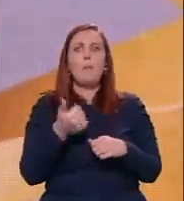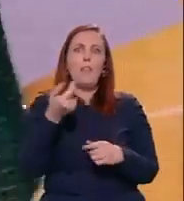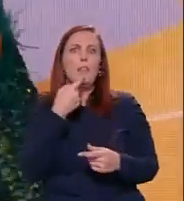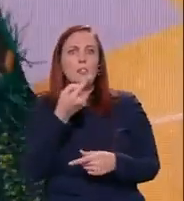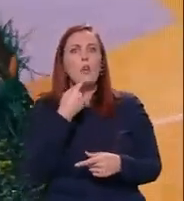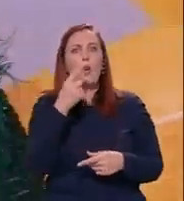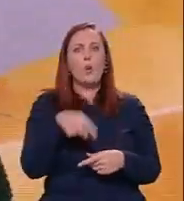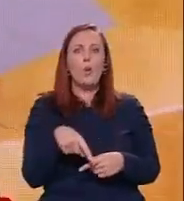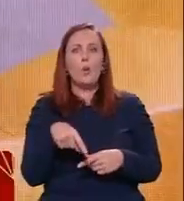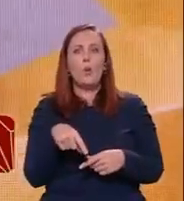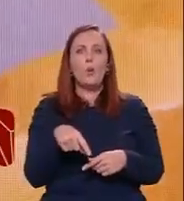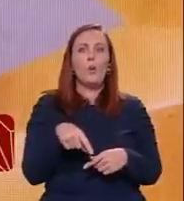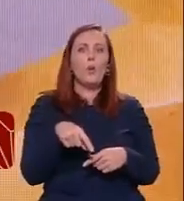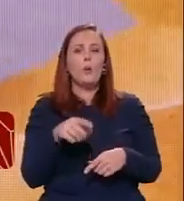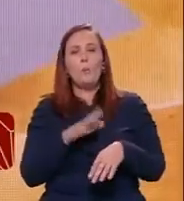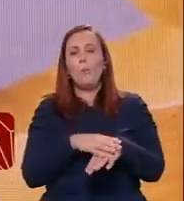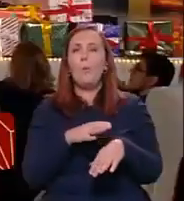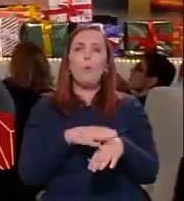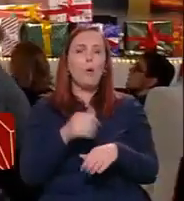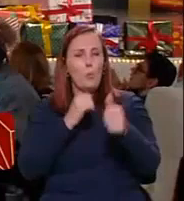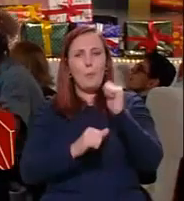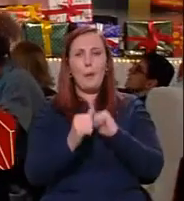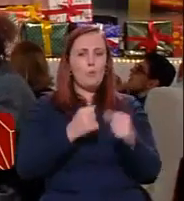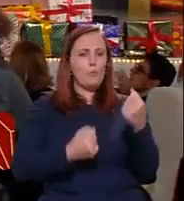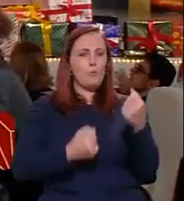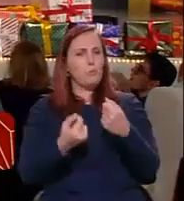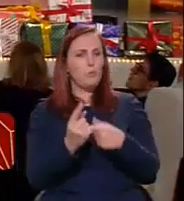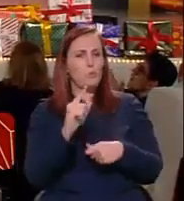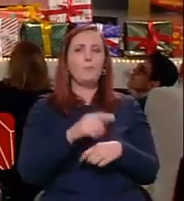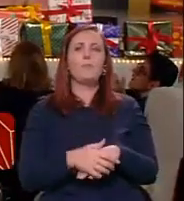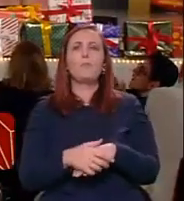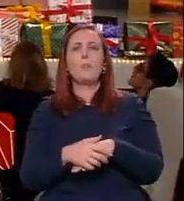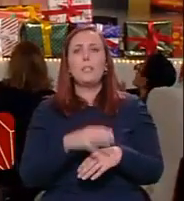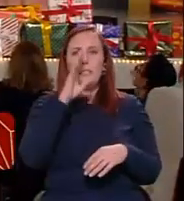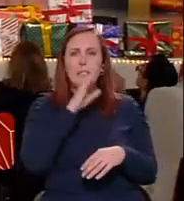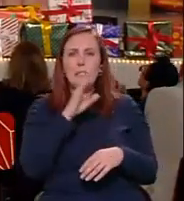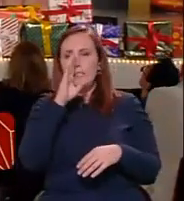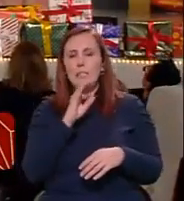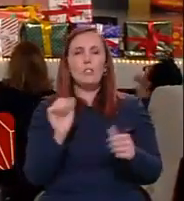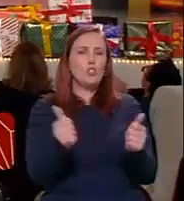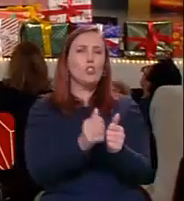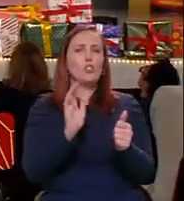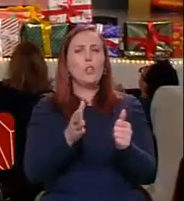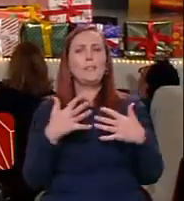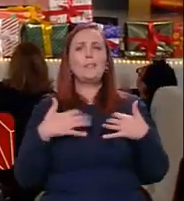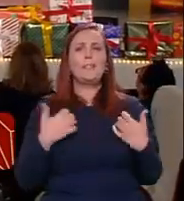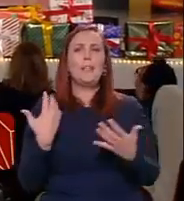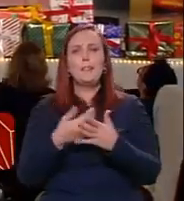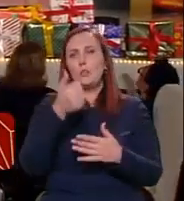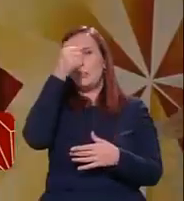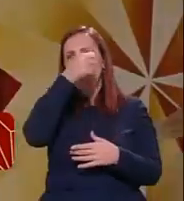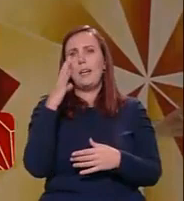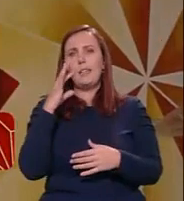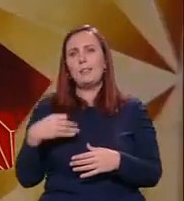vez, amor, se conduzires não me deixas. Ela já estás com ela, sexta-feira